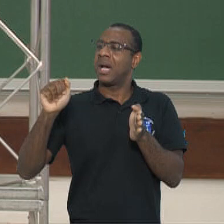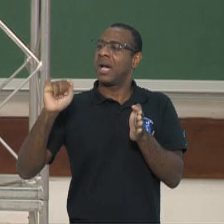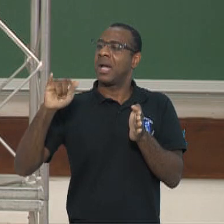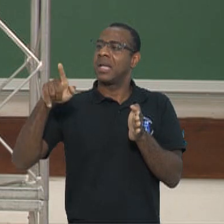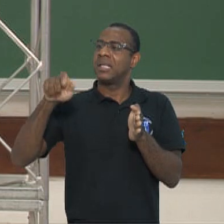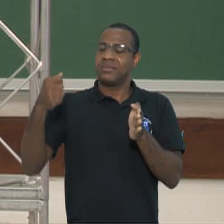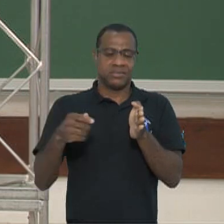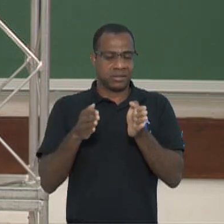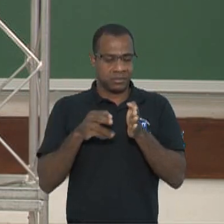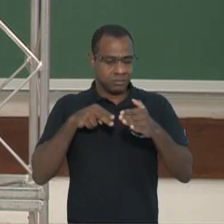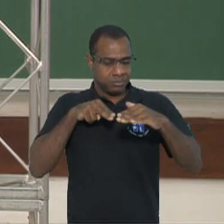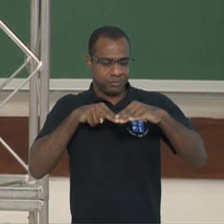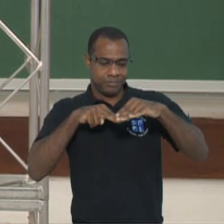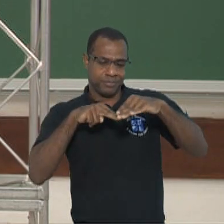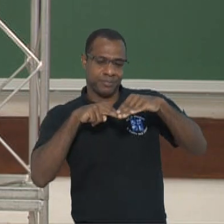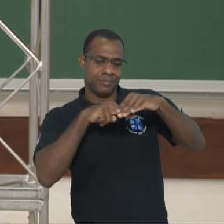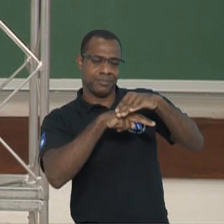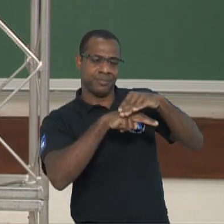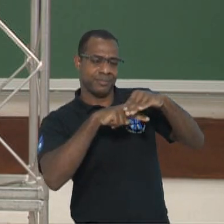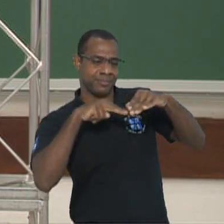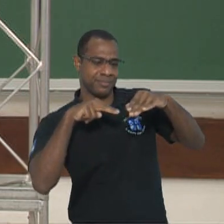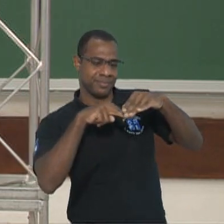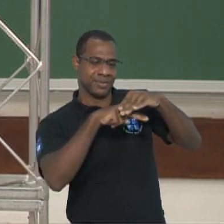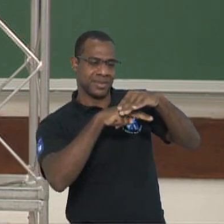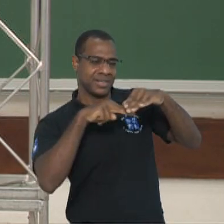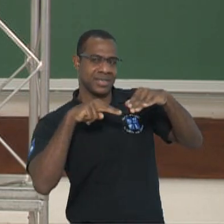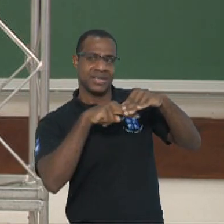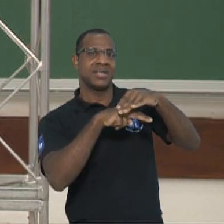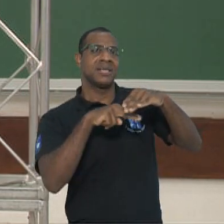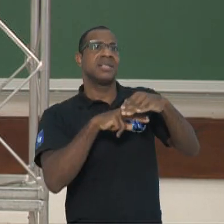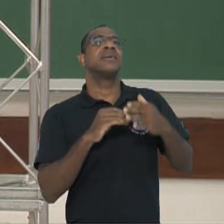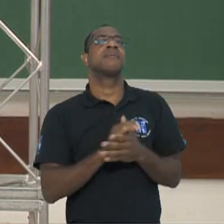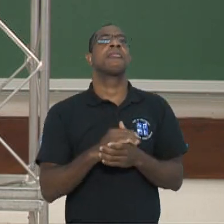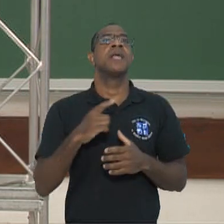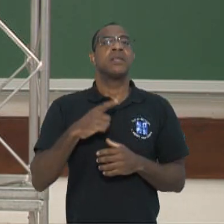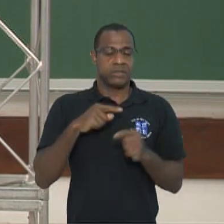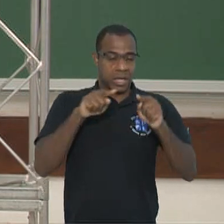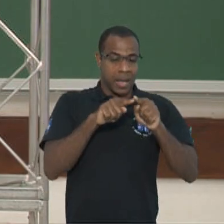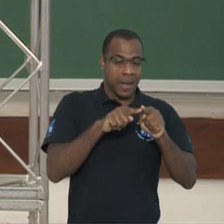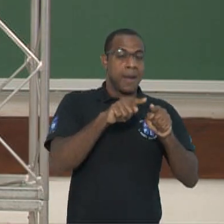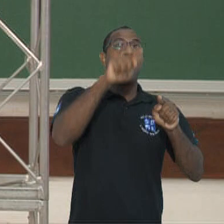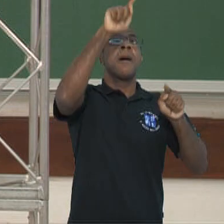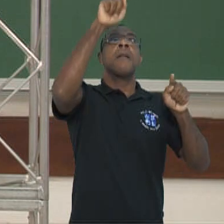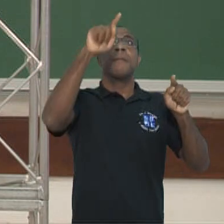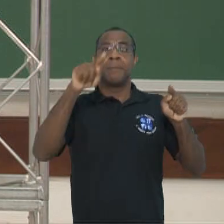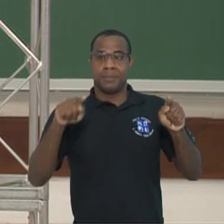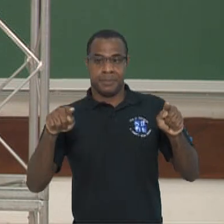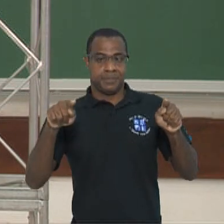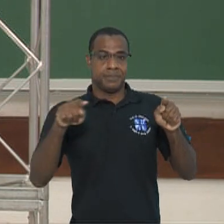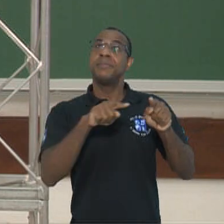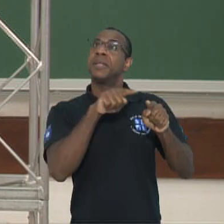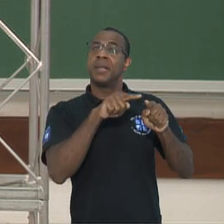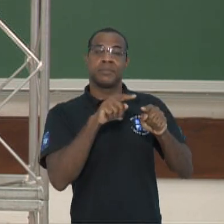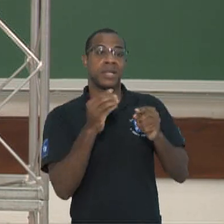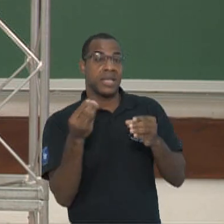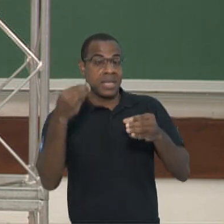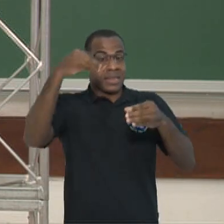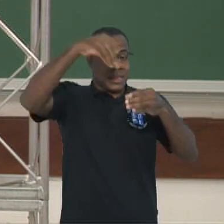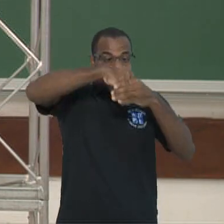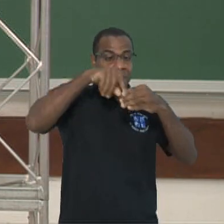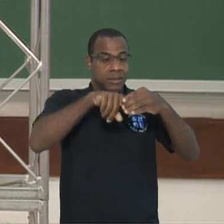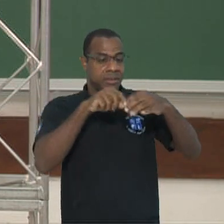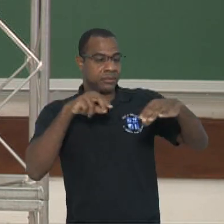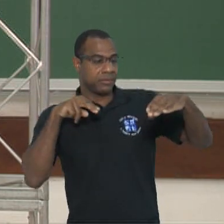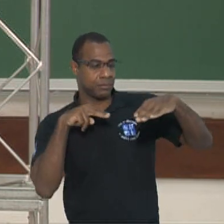é a sala. A pirâmide é toda a construção. E dentro da tumba tinha os sarcófagos